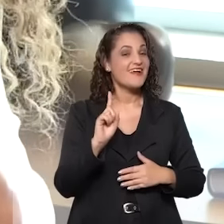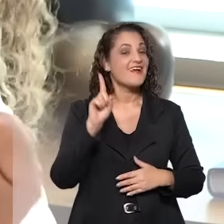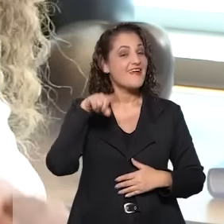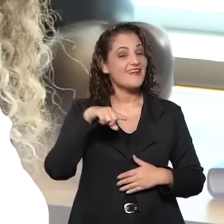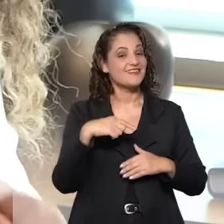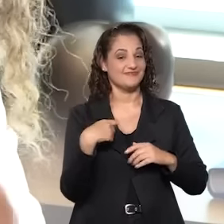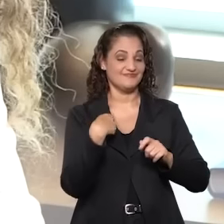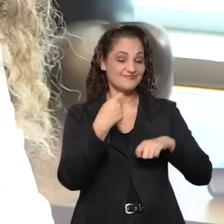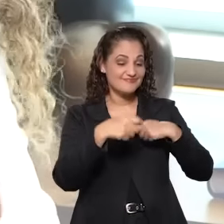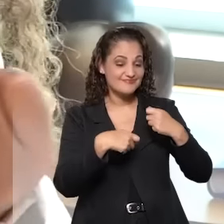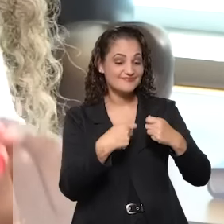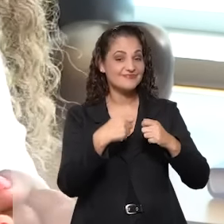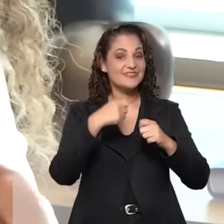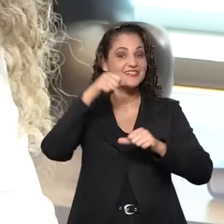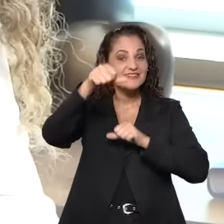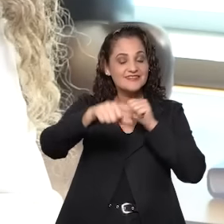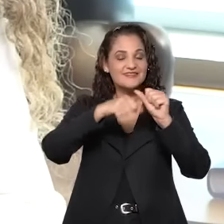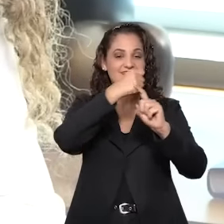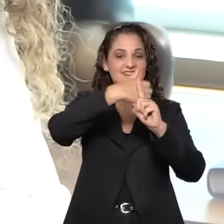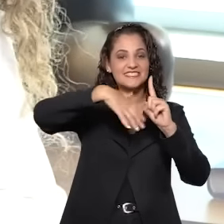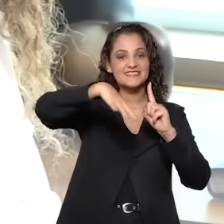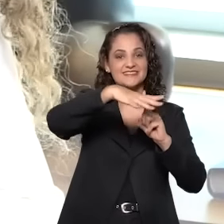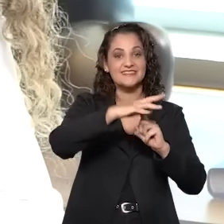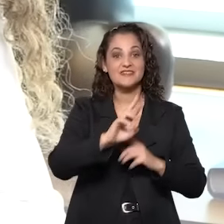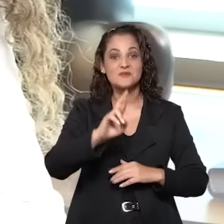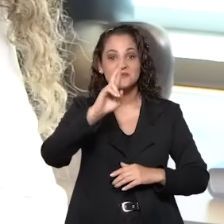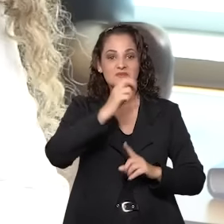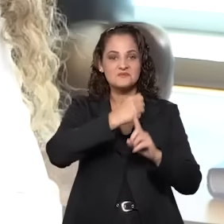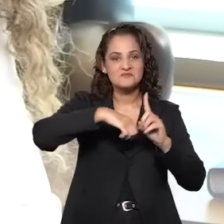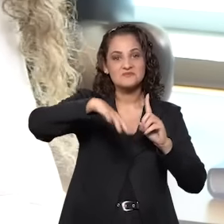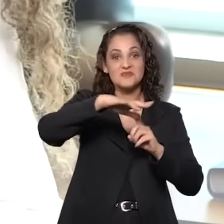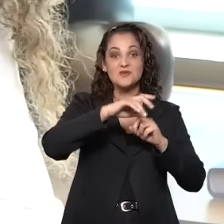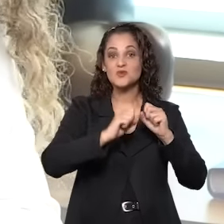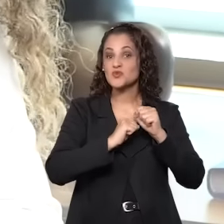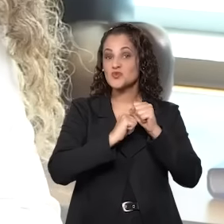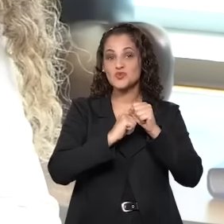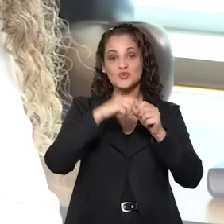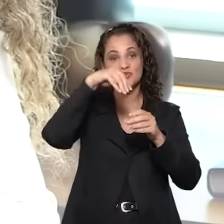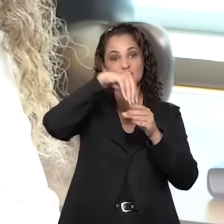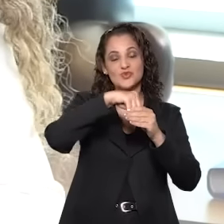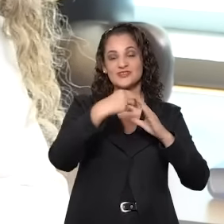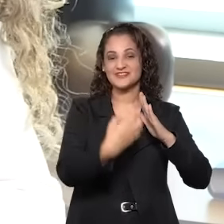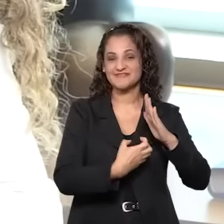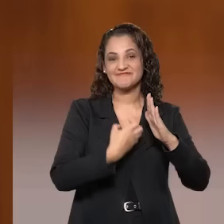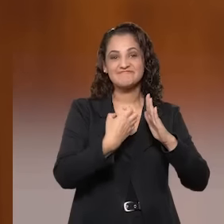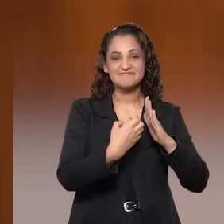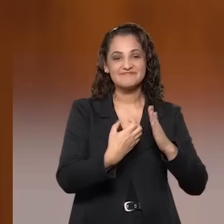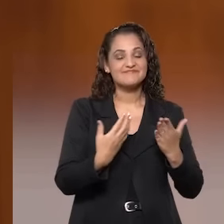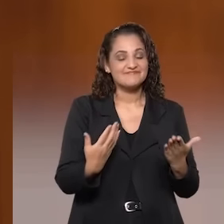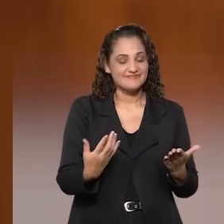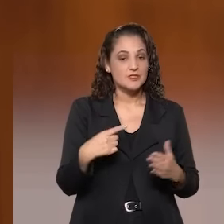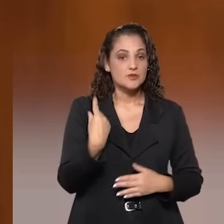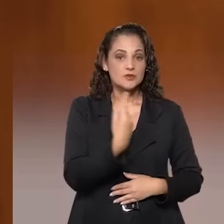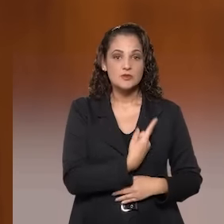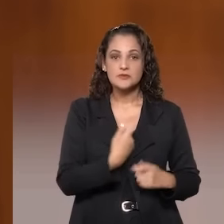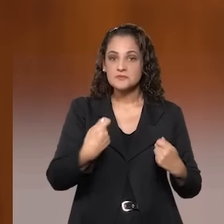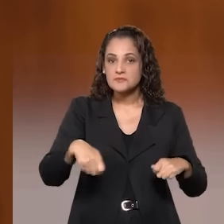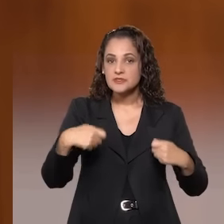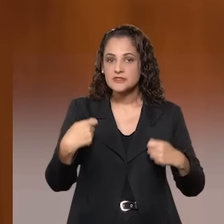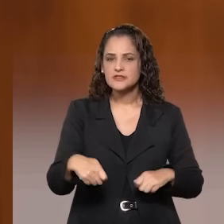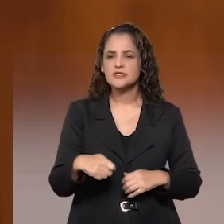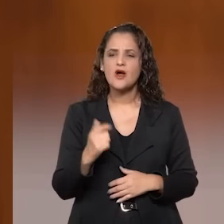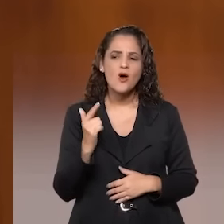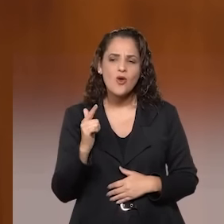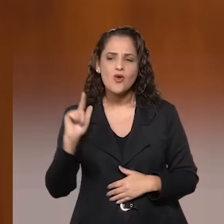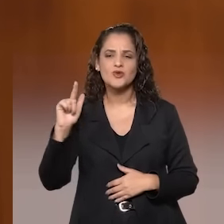né Isso é um papo de transformação social de responsabilidade social isso é um papo de sustentabilidade dentro das organizações nós precisamos trazer